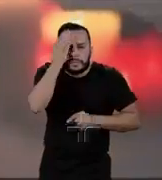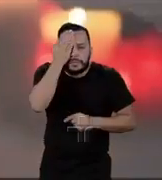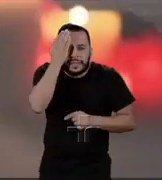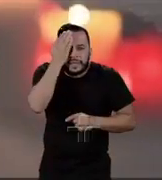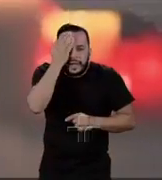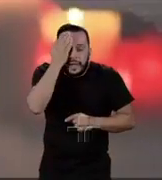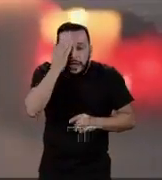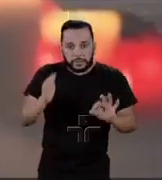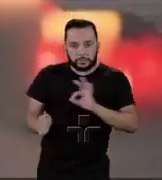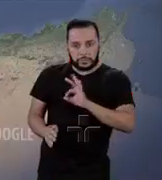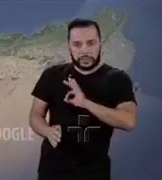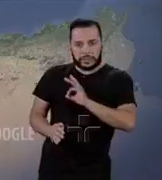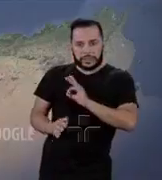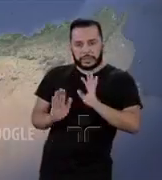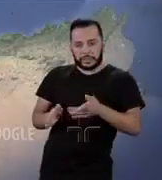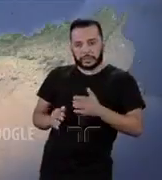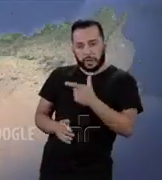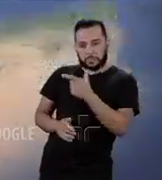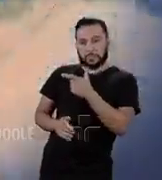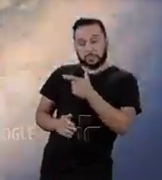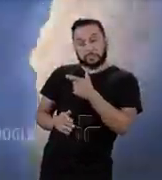teve um ataque cardíaco.